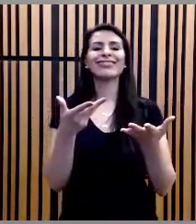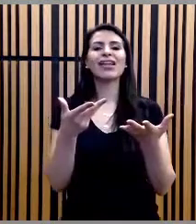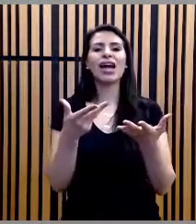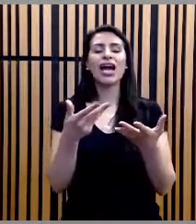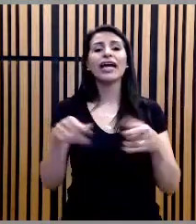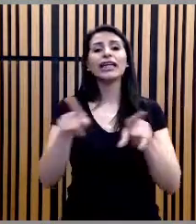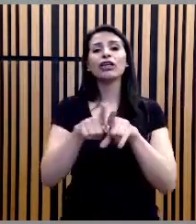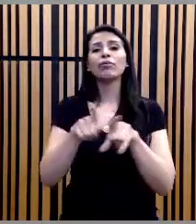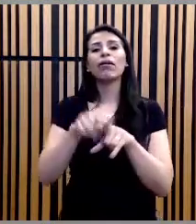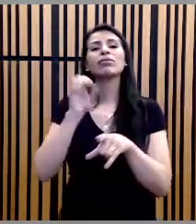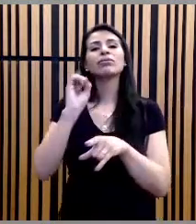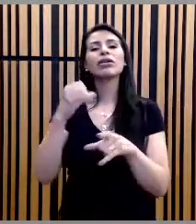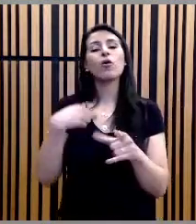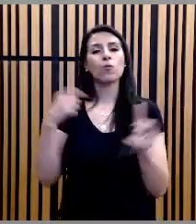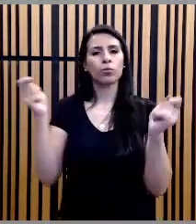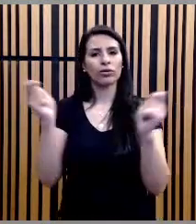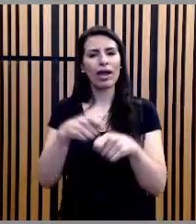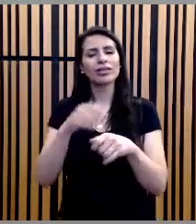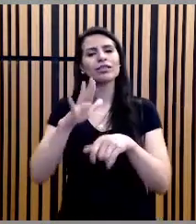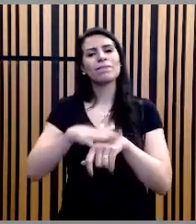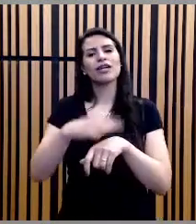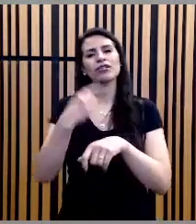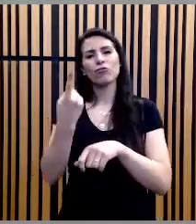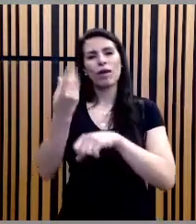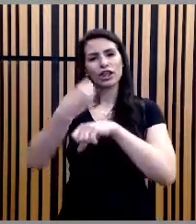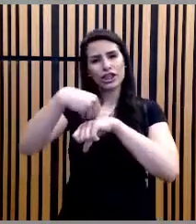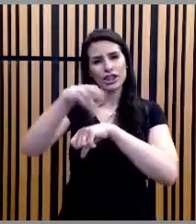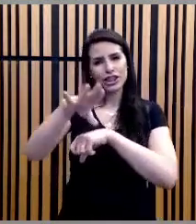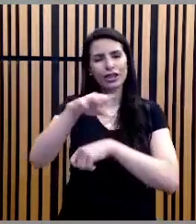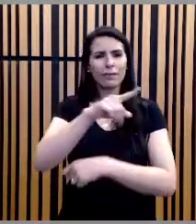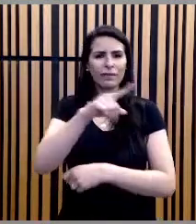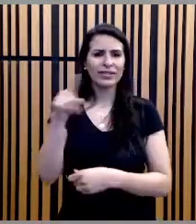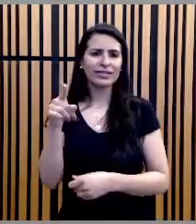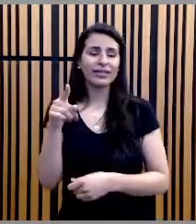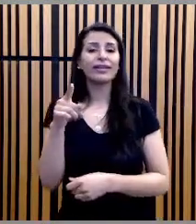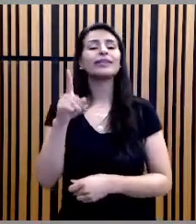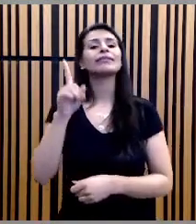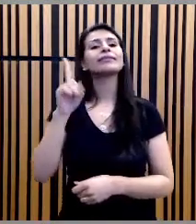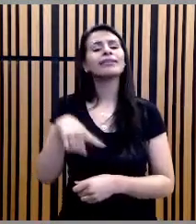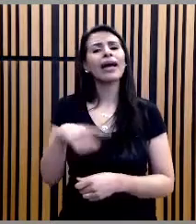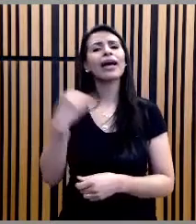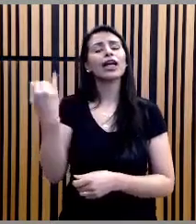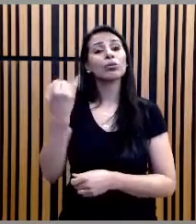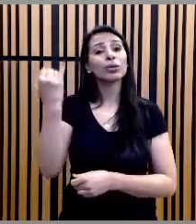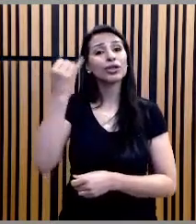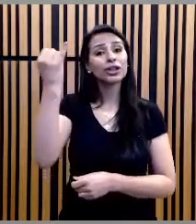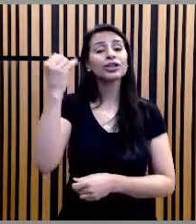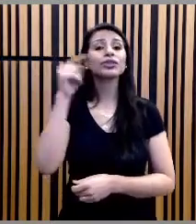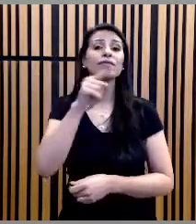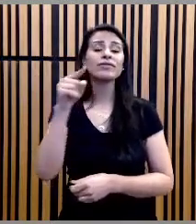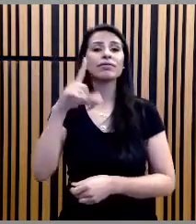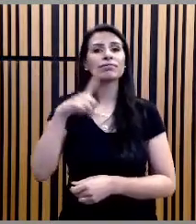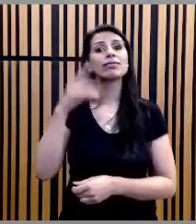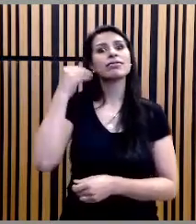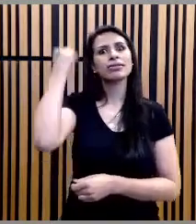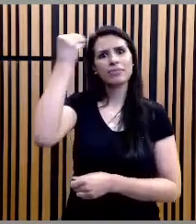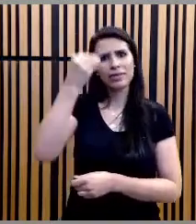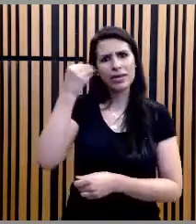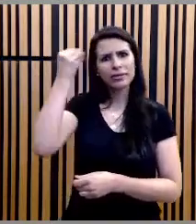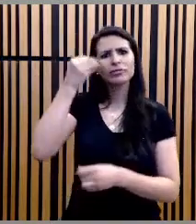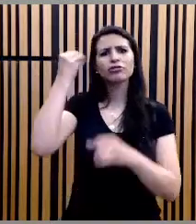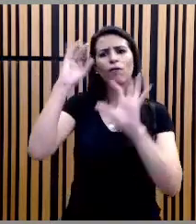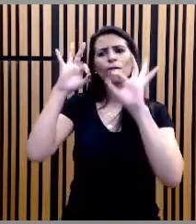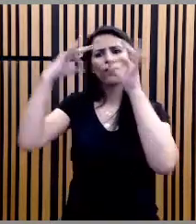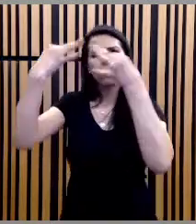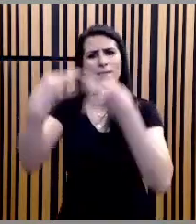se eu puder deixar mais uma dica aí para vocês, pessoal, tenham experiências formais, que é na sala de